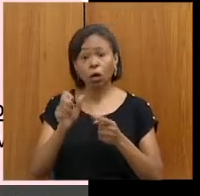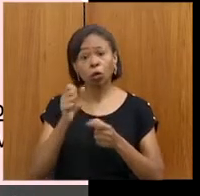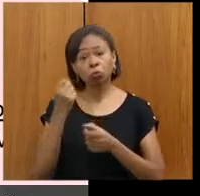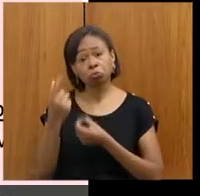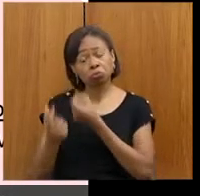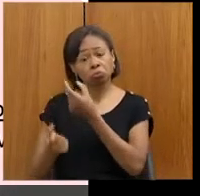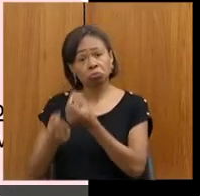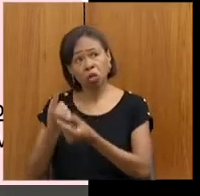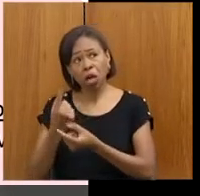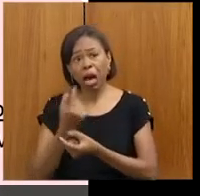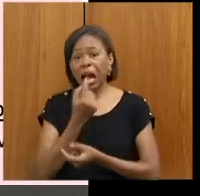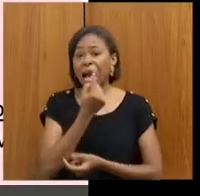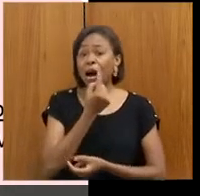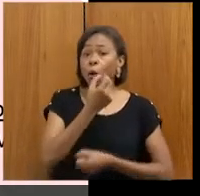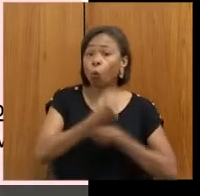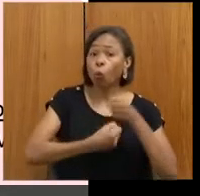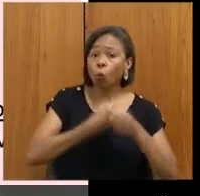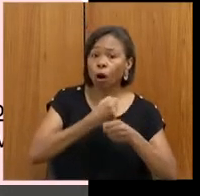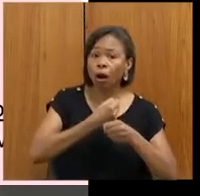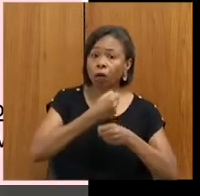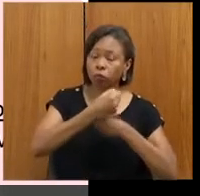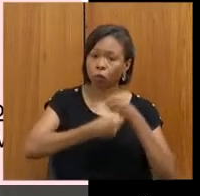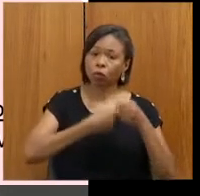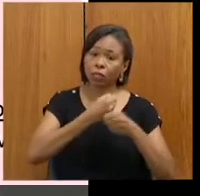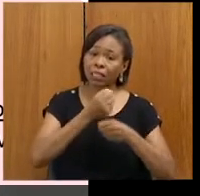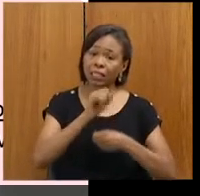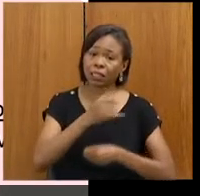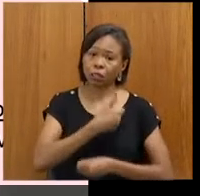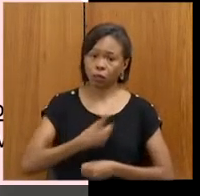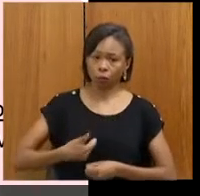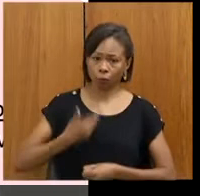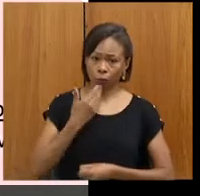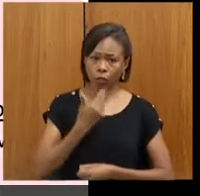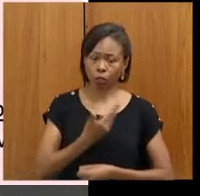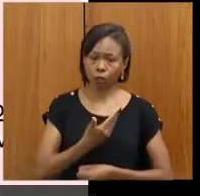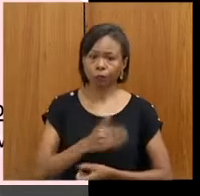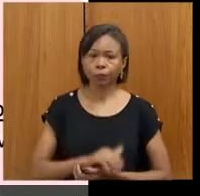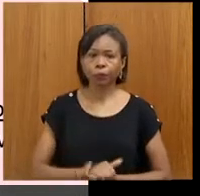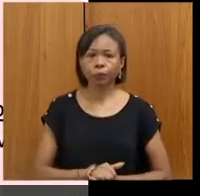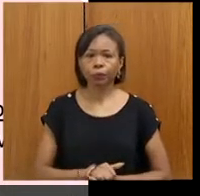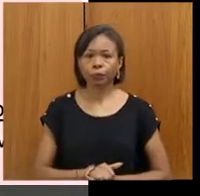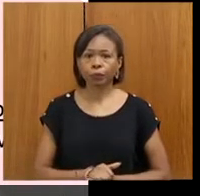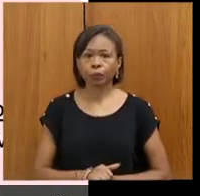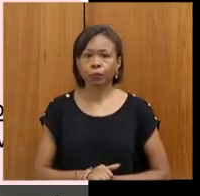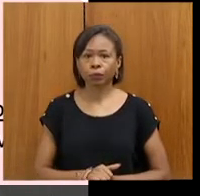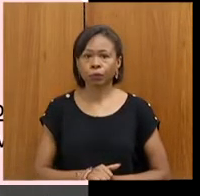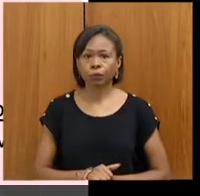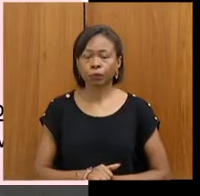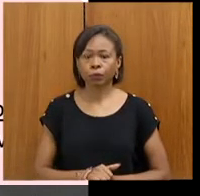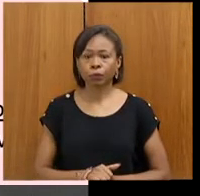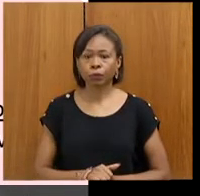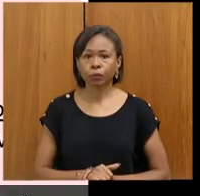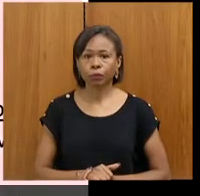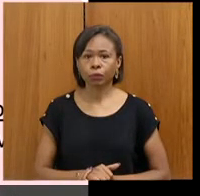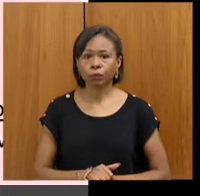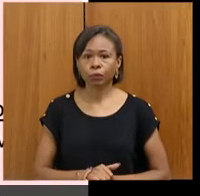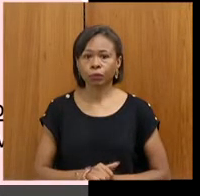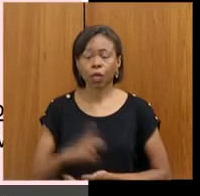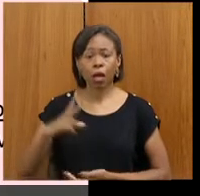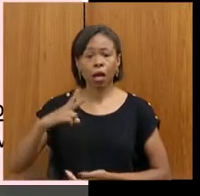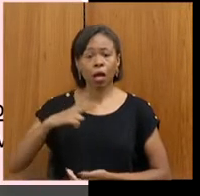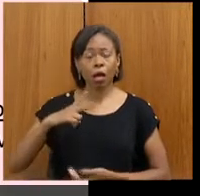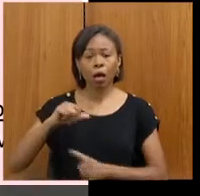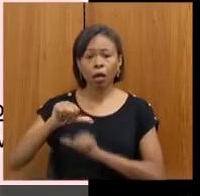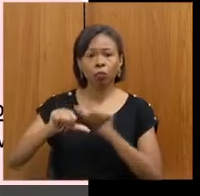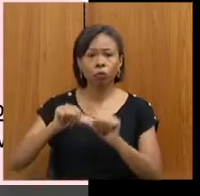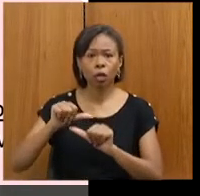cada um ano a pedido do Estado das desestatizações não são mais obrigatórios a privatização as privatizações